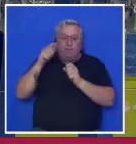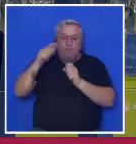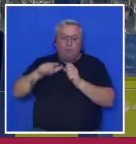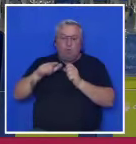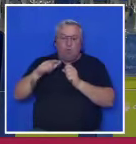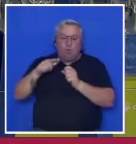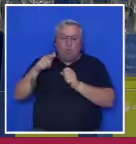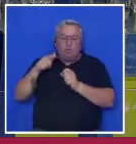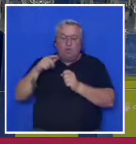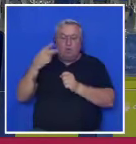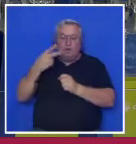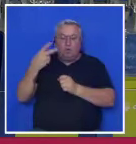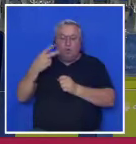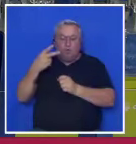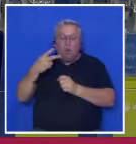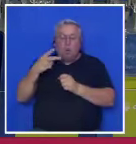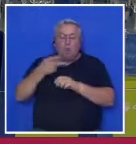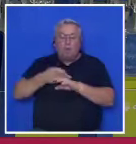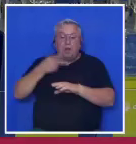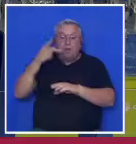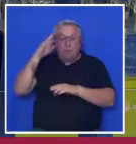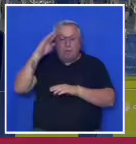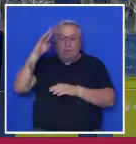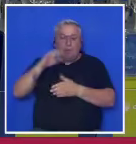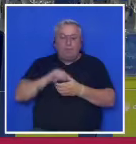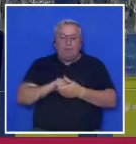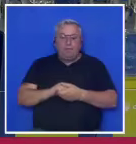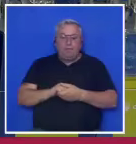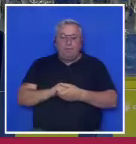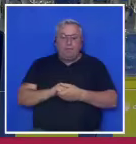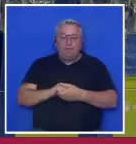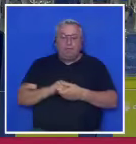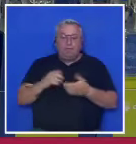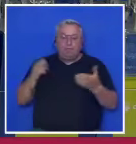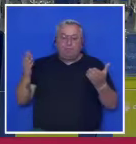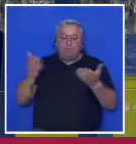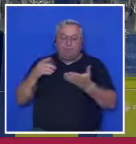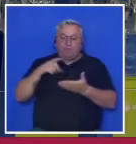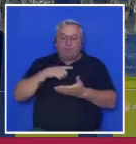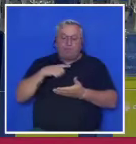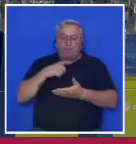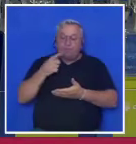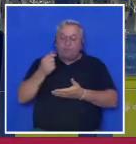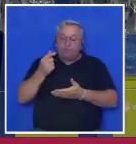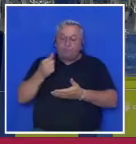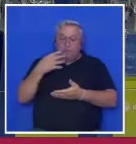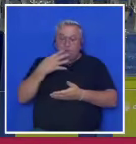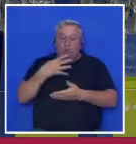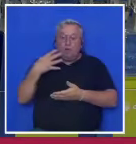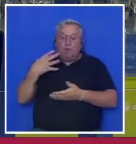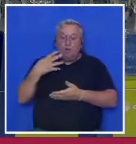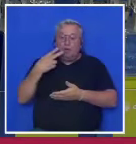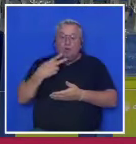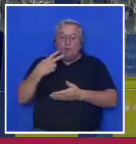realizado, então, o nosso segundo prêmio principal, que hoje está no valor de